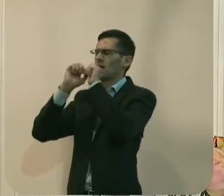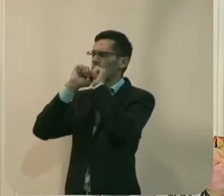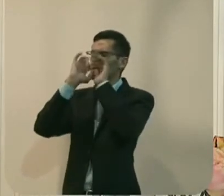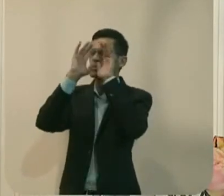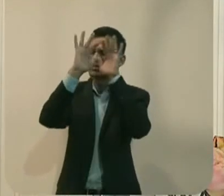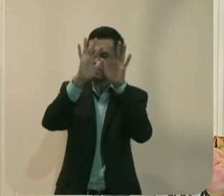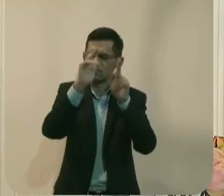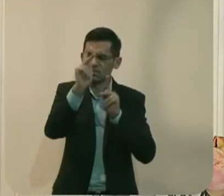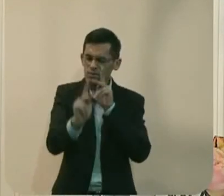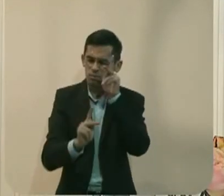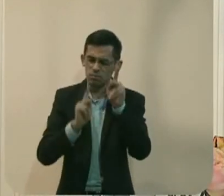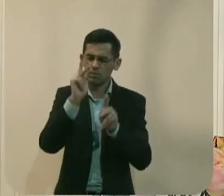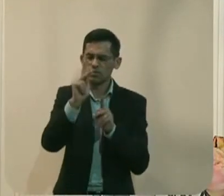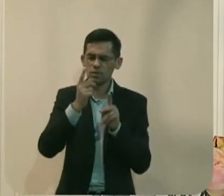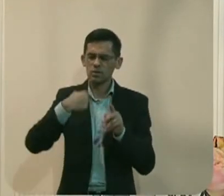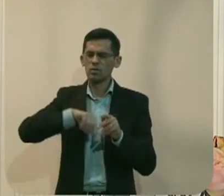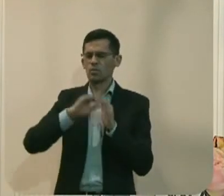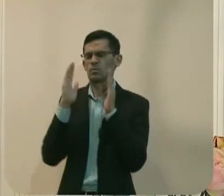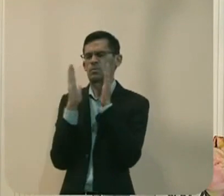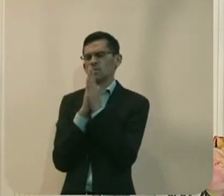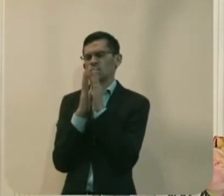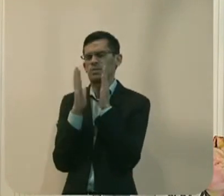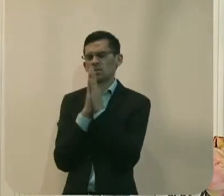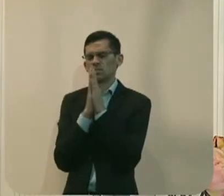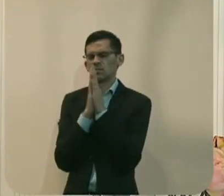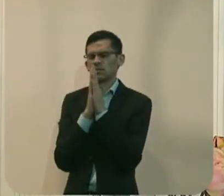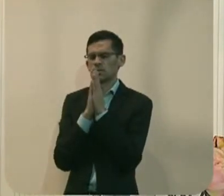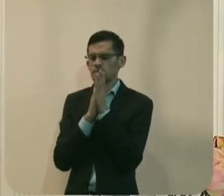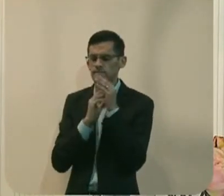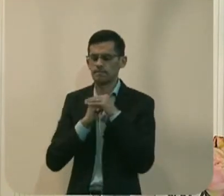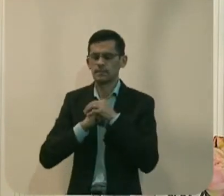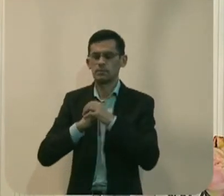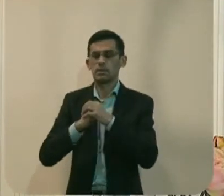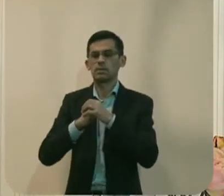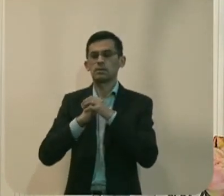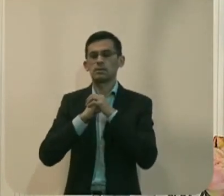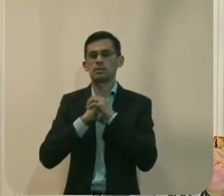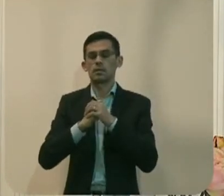abençoa esse teu povo. É aquilo que eu oro. Amém e amém, Senhor.